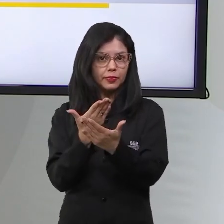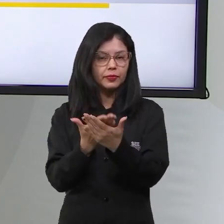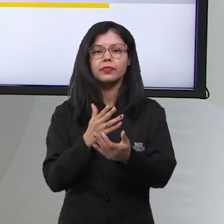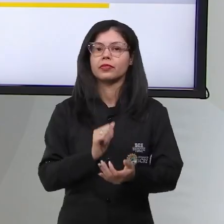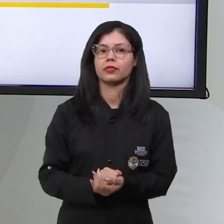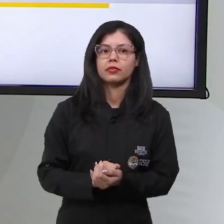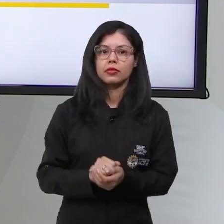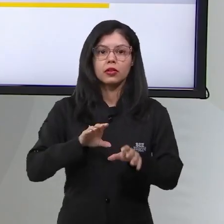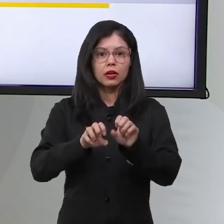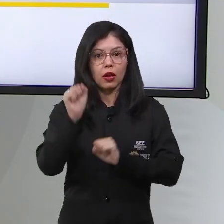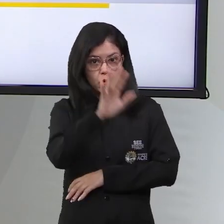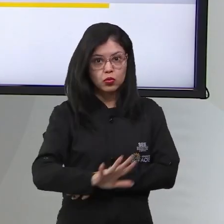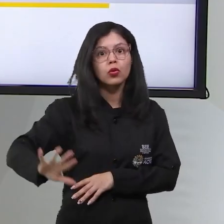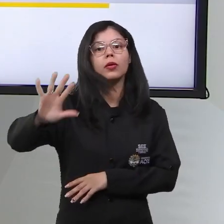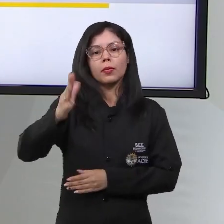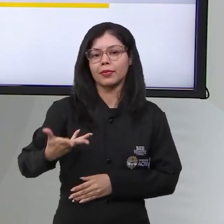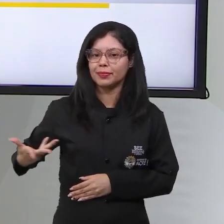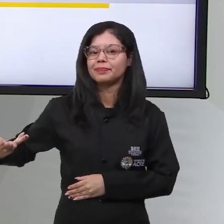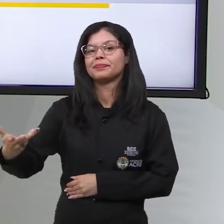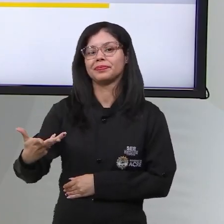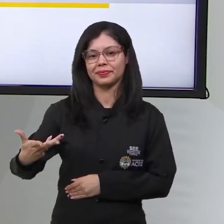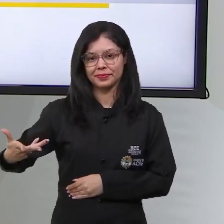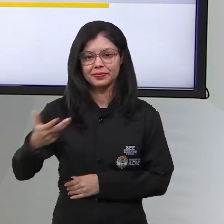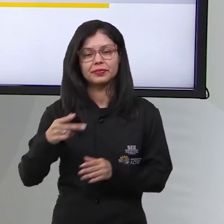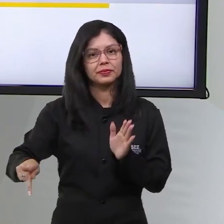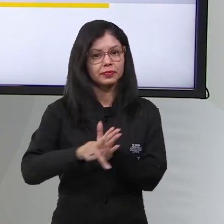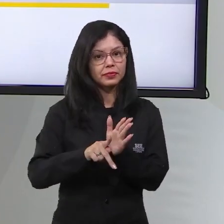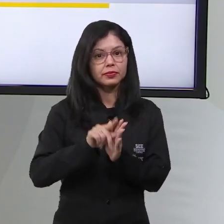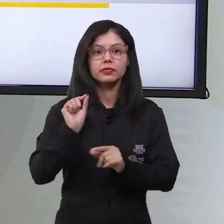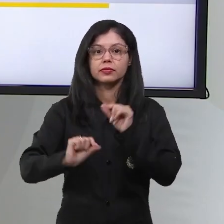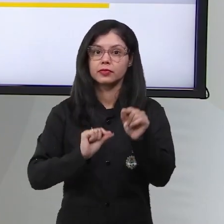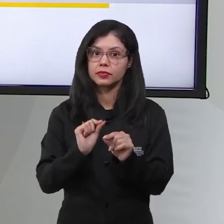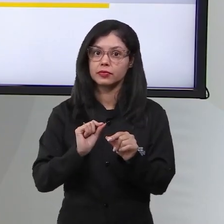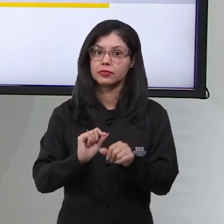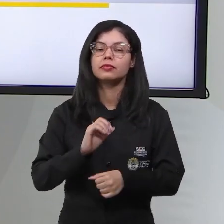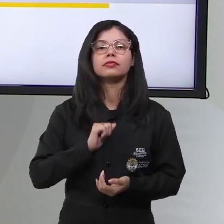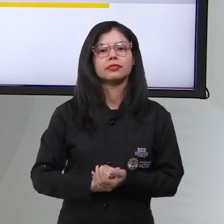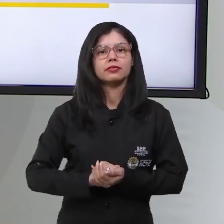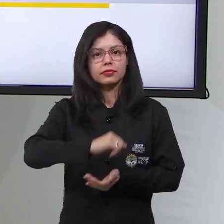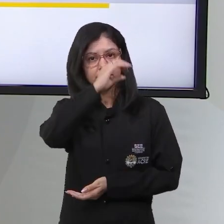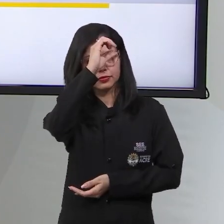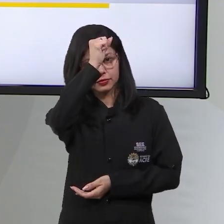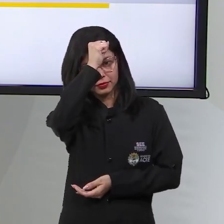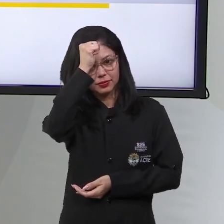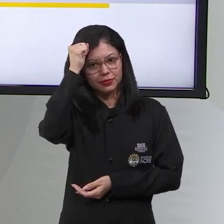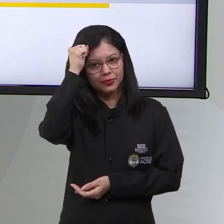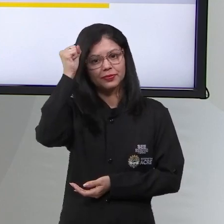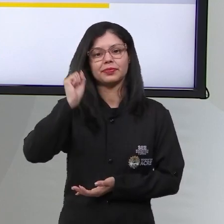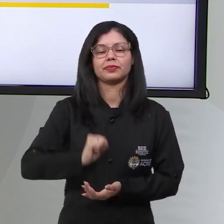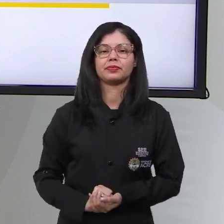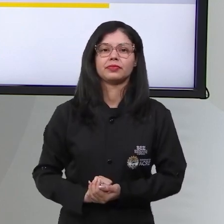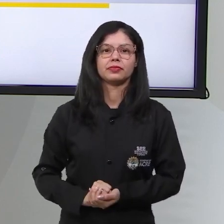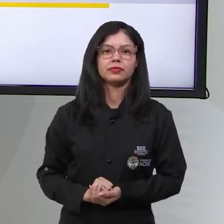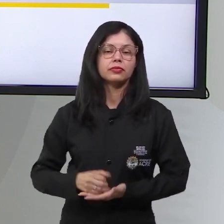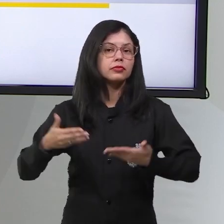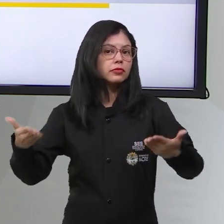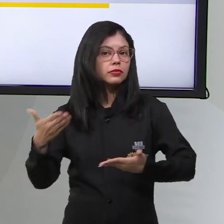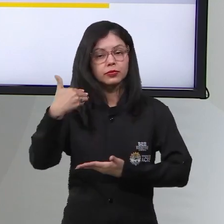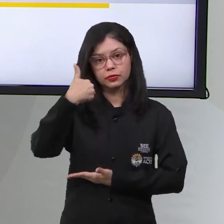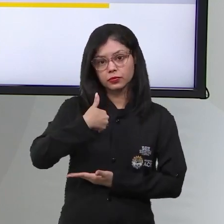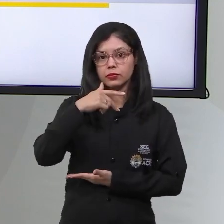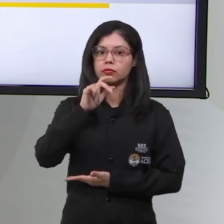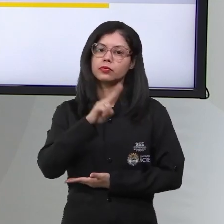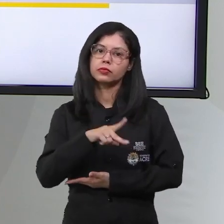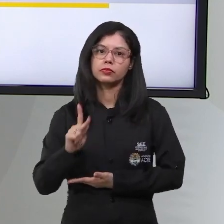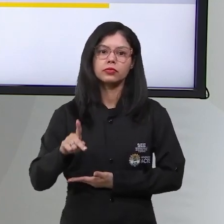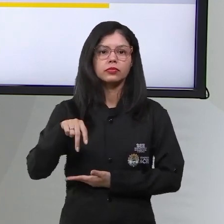de formação geral básica, especificamente do seu componente curricular Sociologia. Eu sou o professor